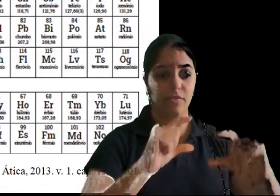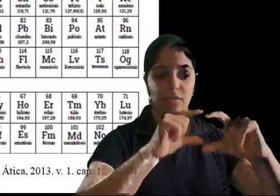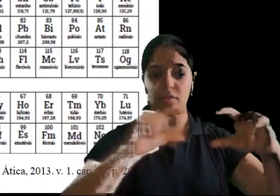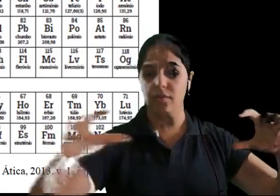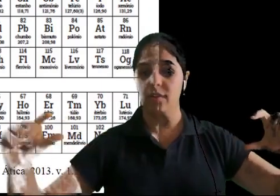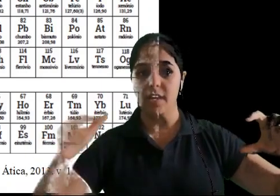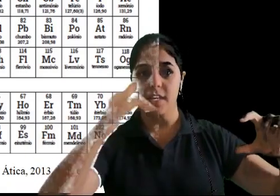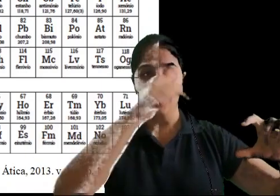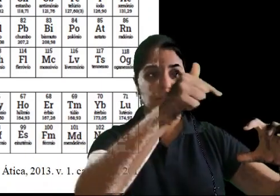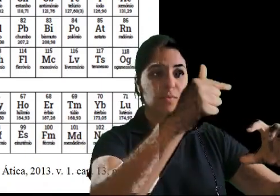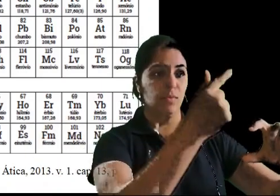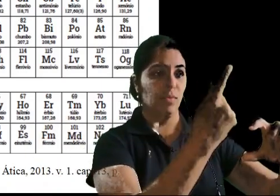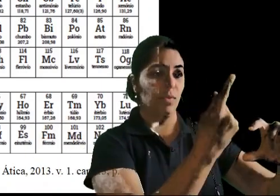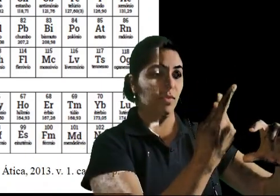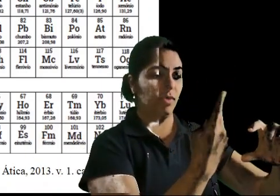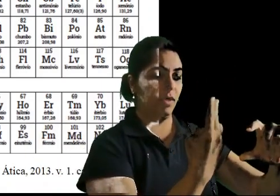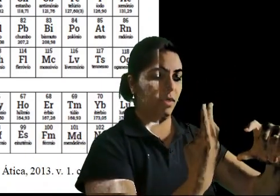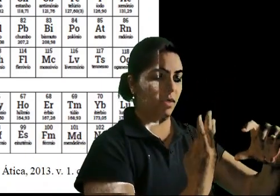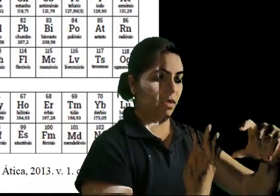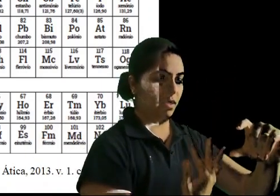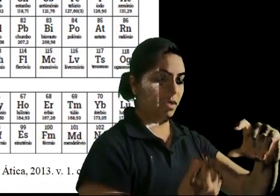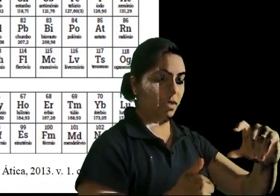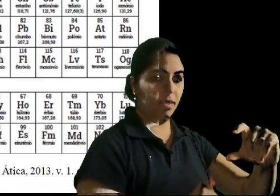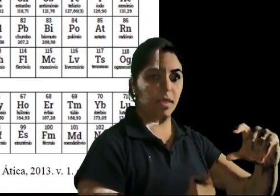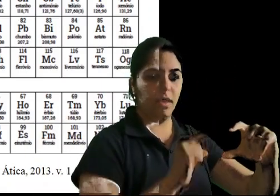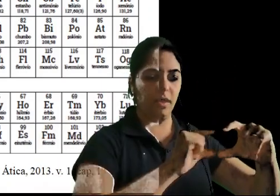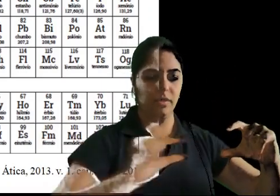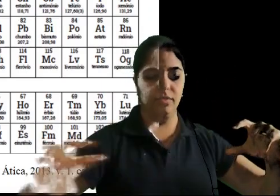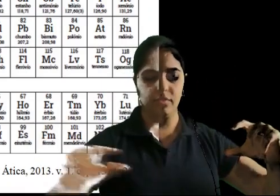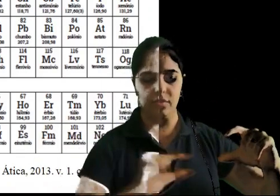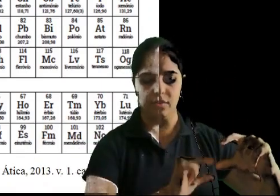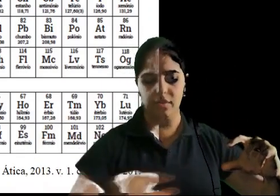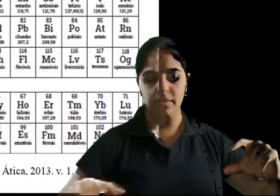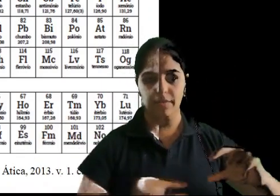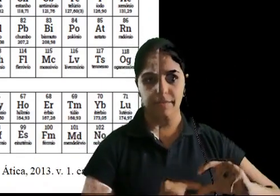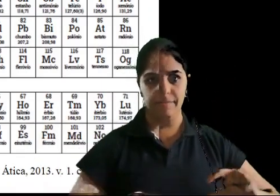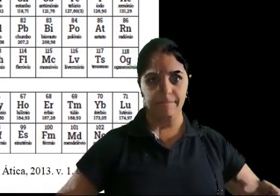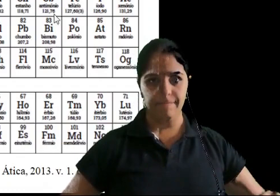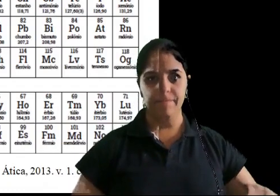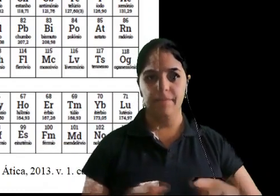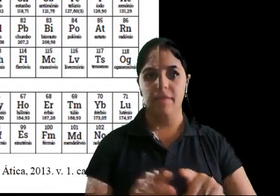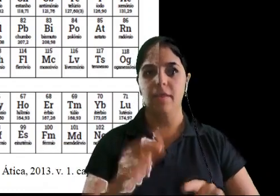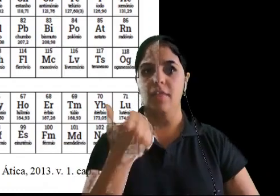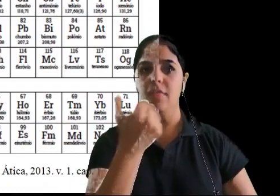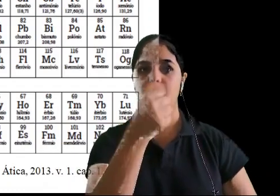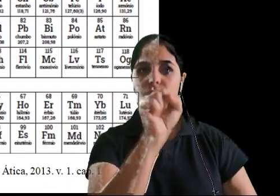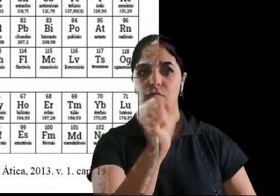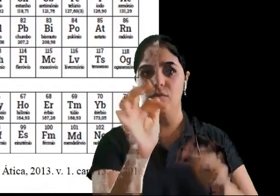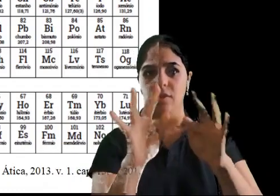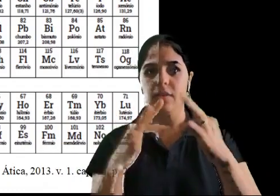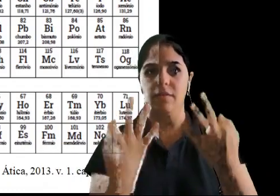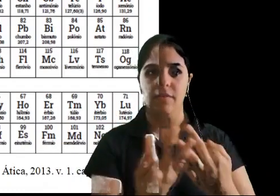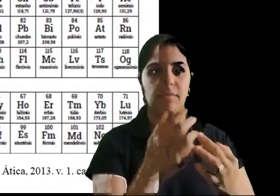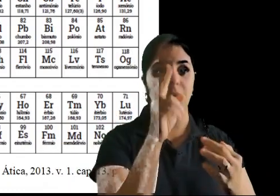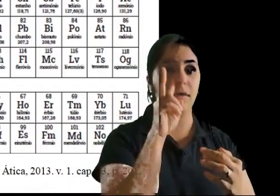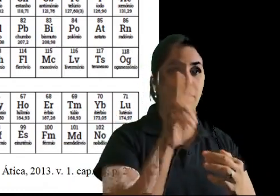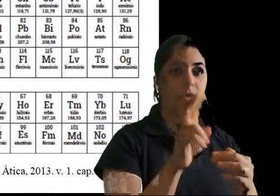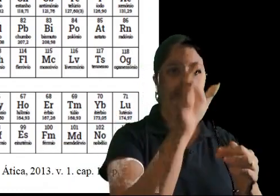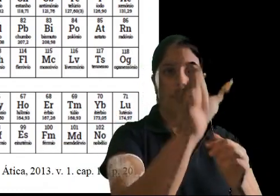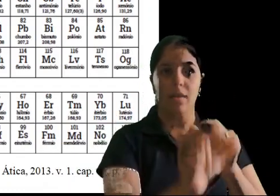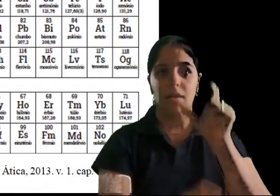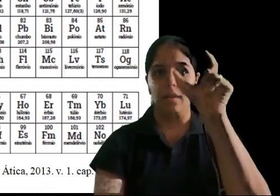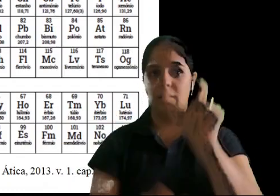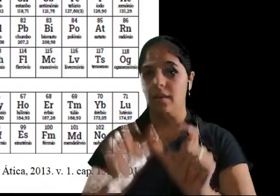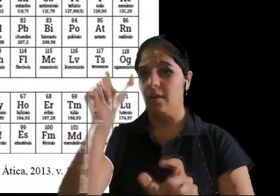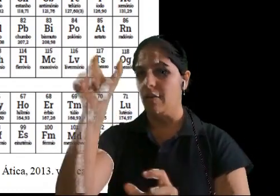em 7 períodos, que são as nossas linhas horizontais, e em 18 famílias, que são